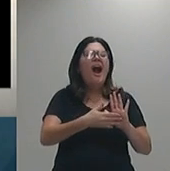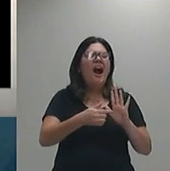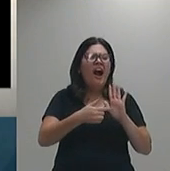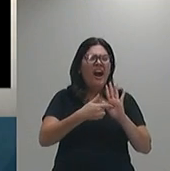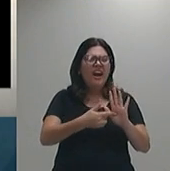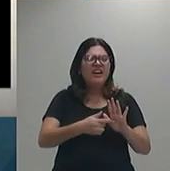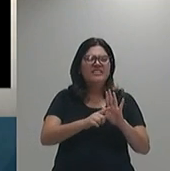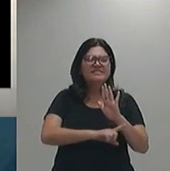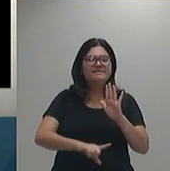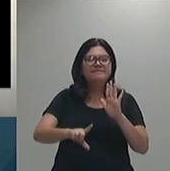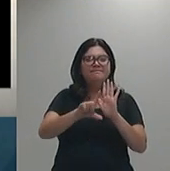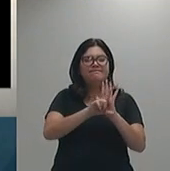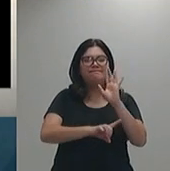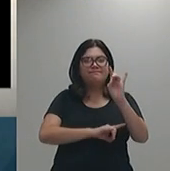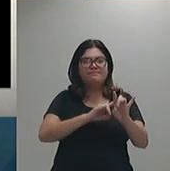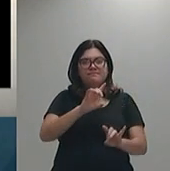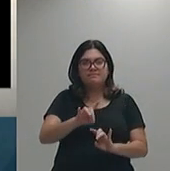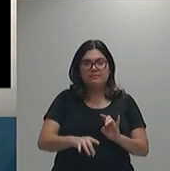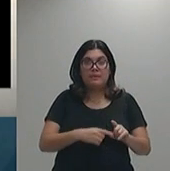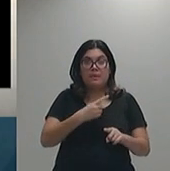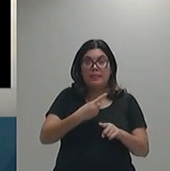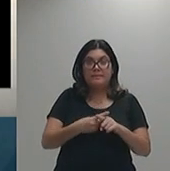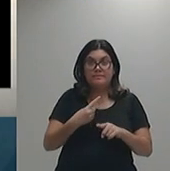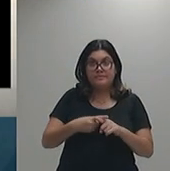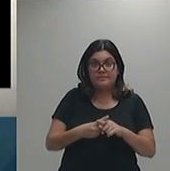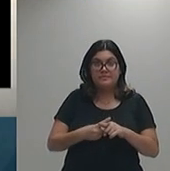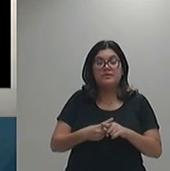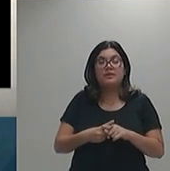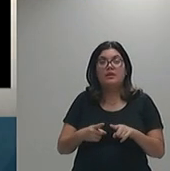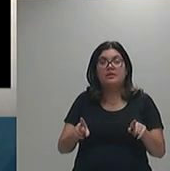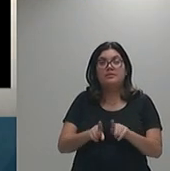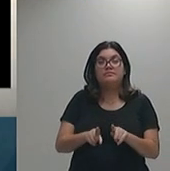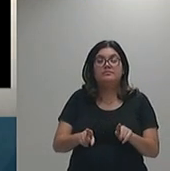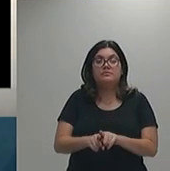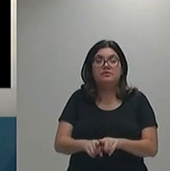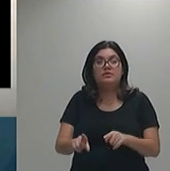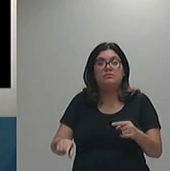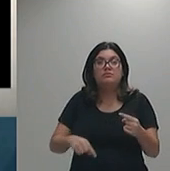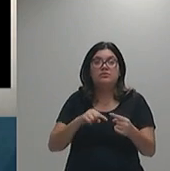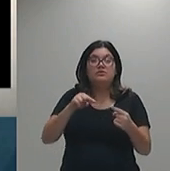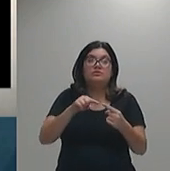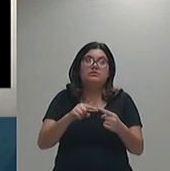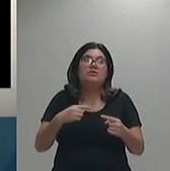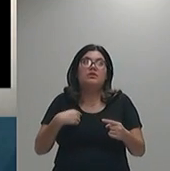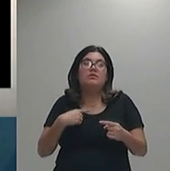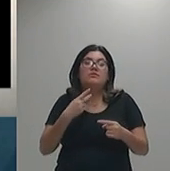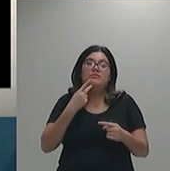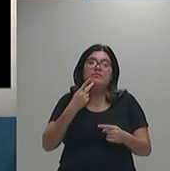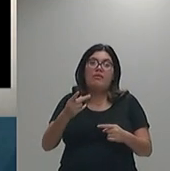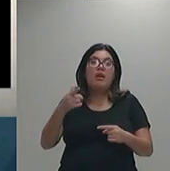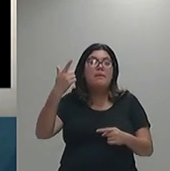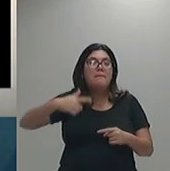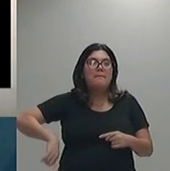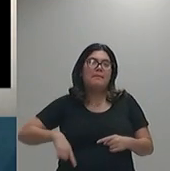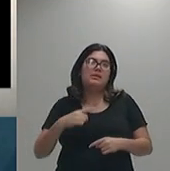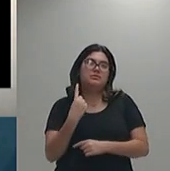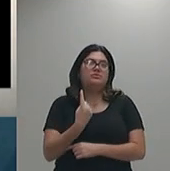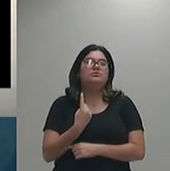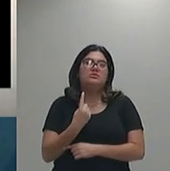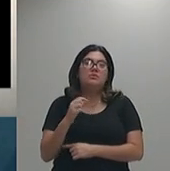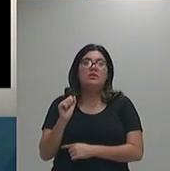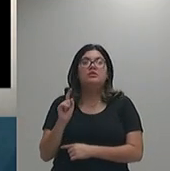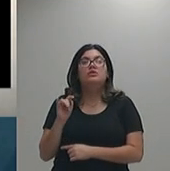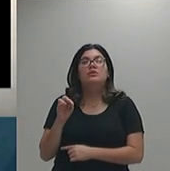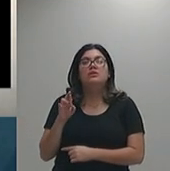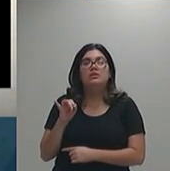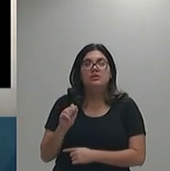extraordinários porque também por uma razão eu diria mais de uma razão antológica e